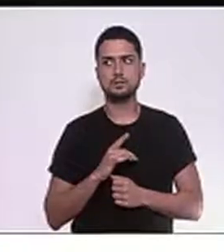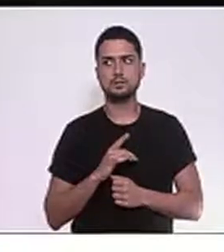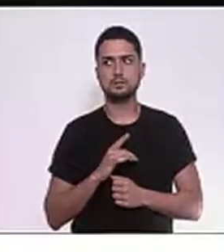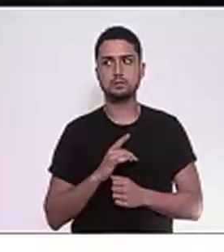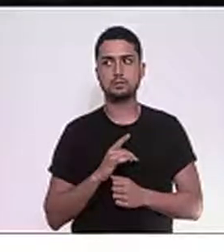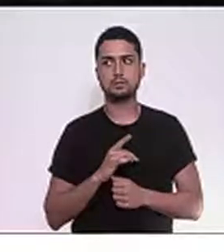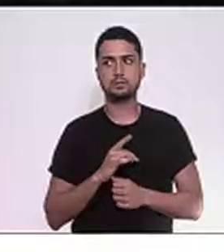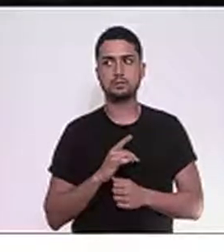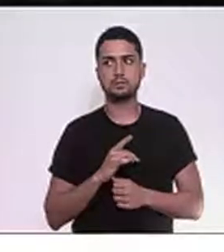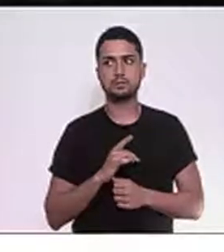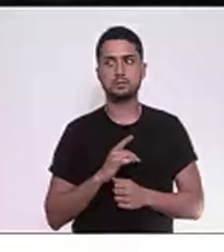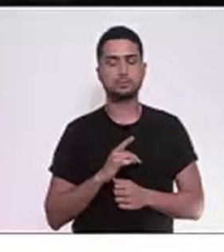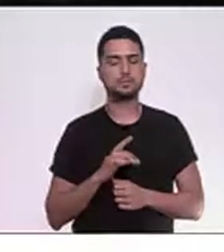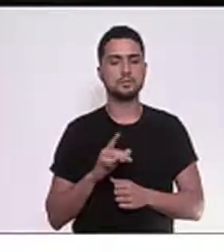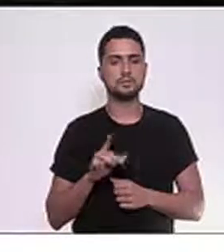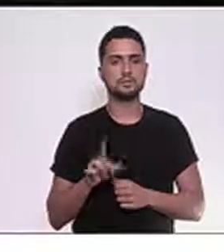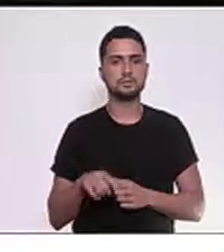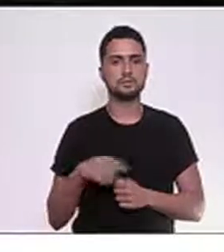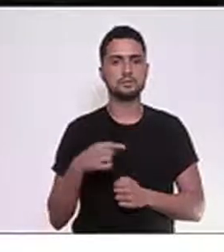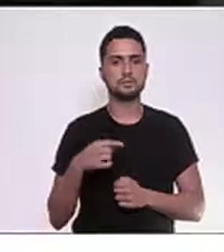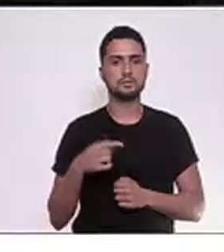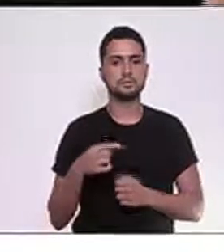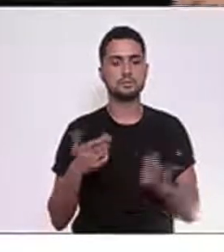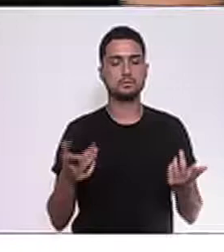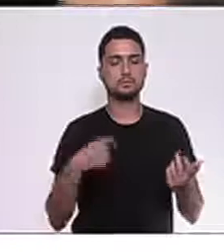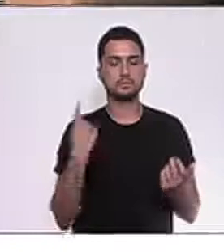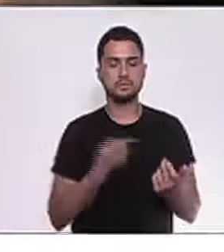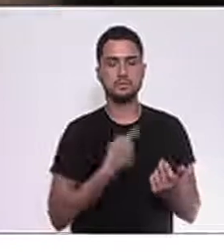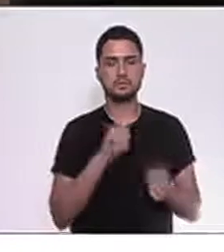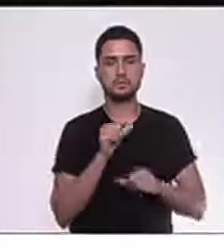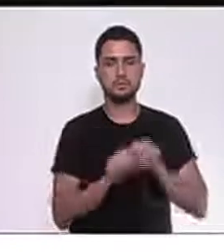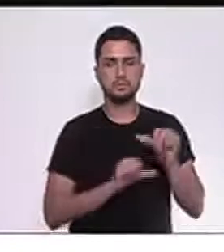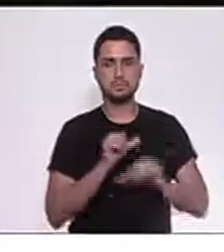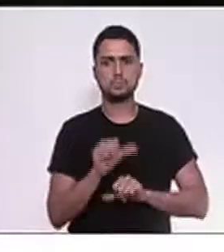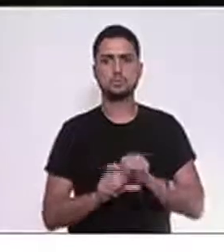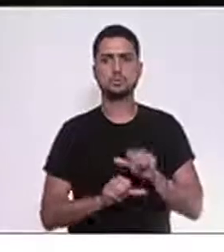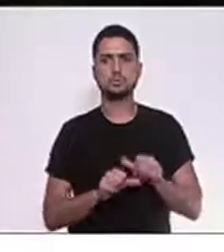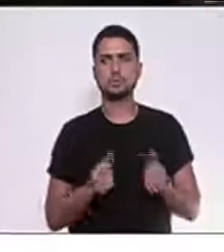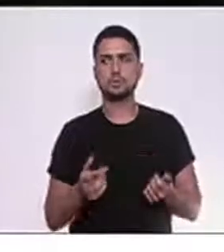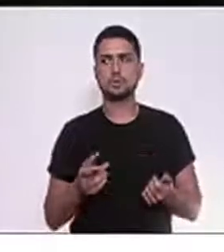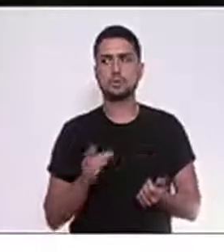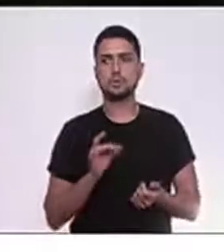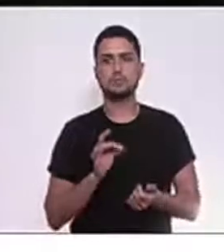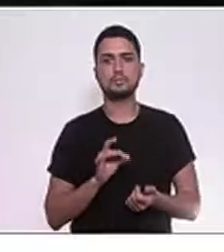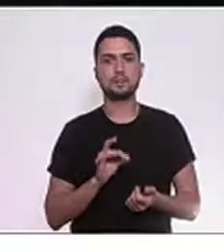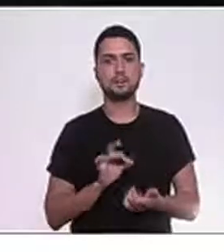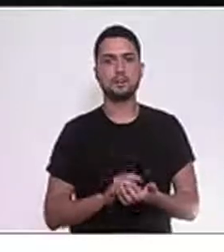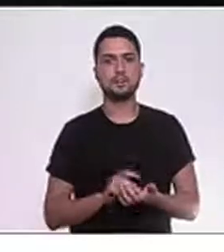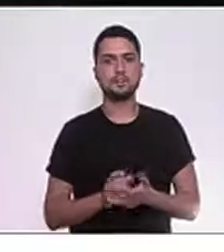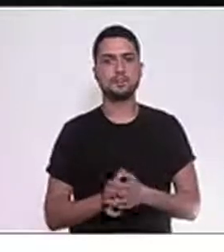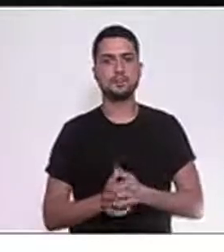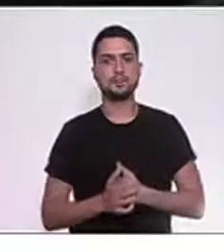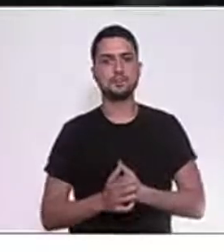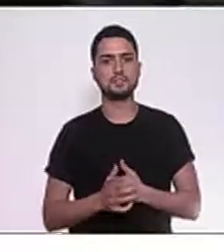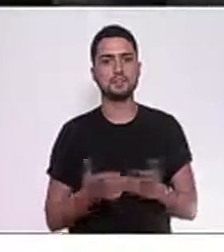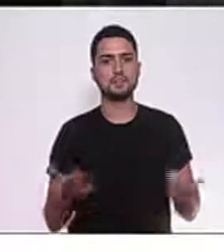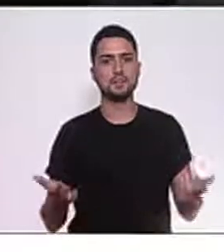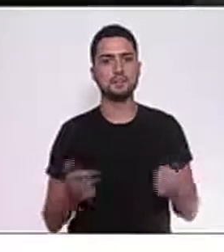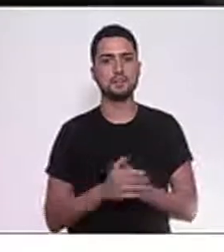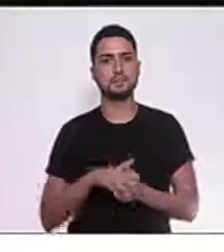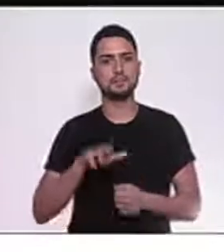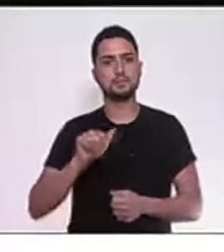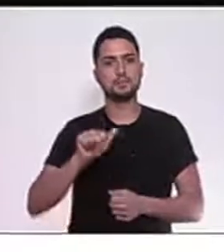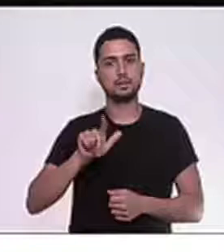combustíveis? Mesmo que a gente faça a modificação, a redução da alíquota, pelo menos por